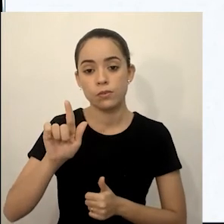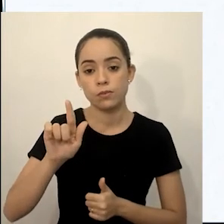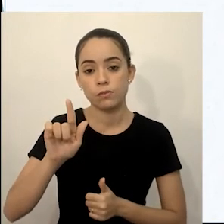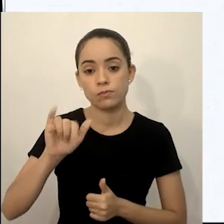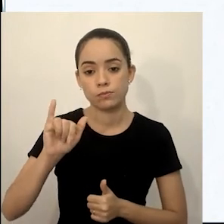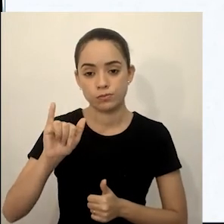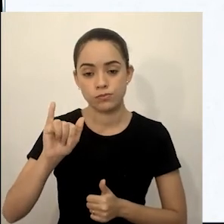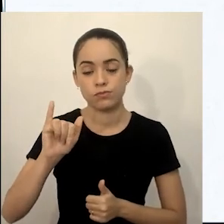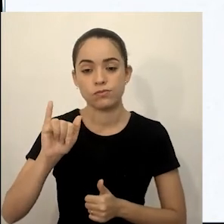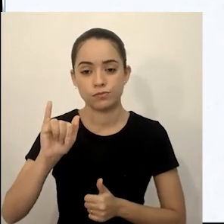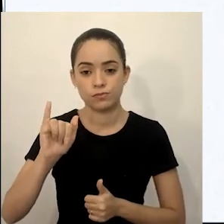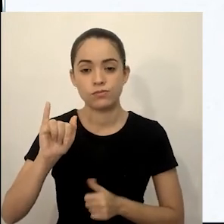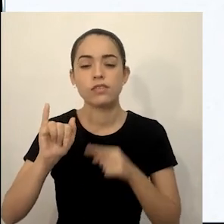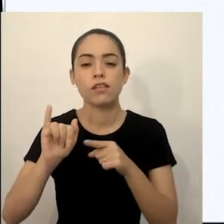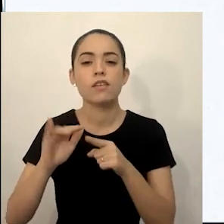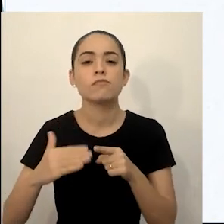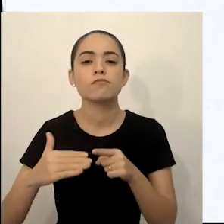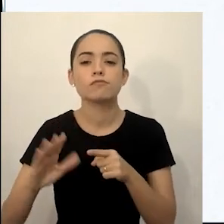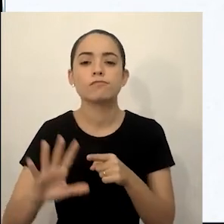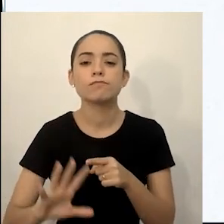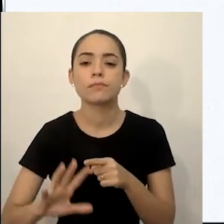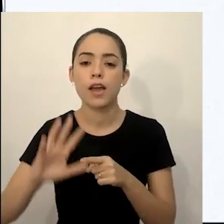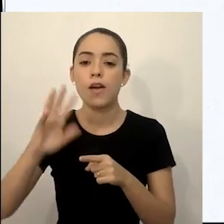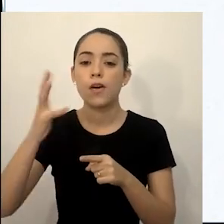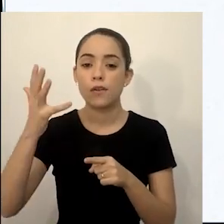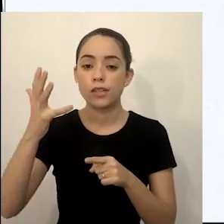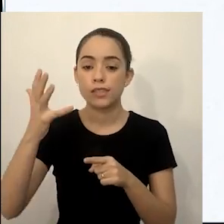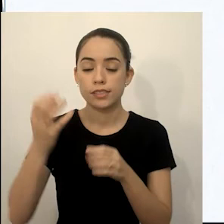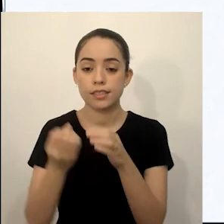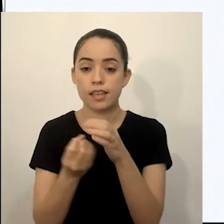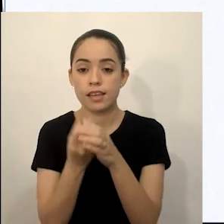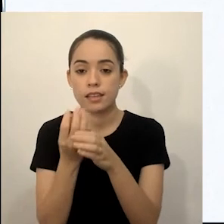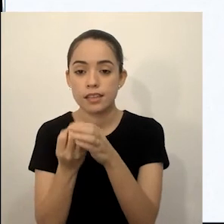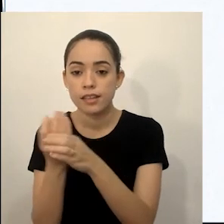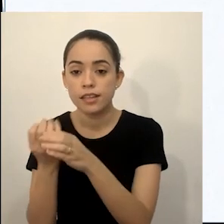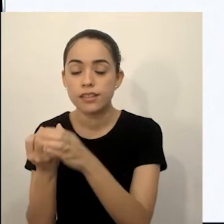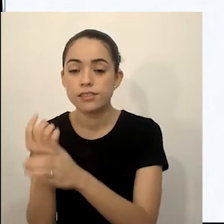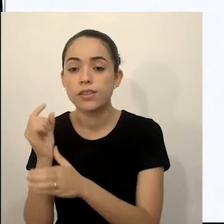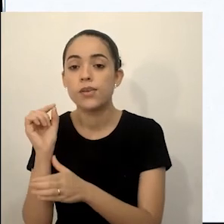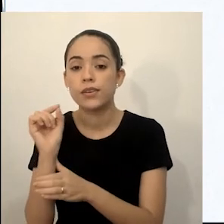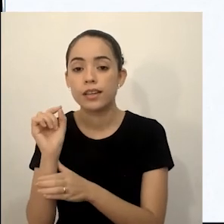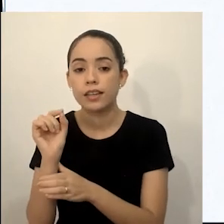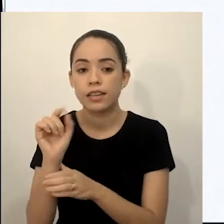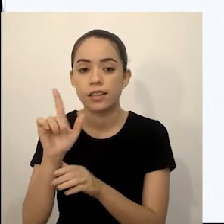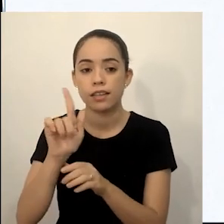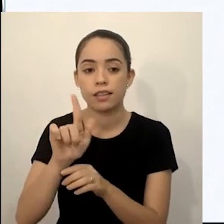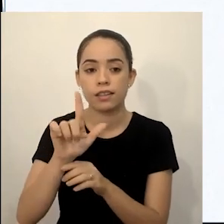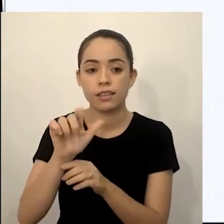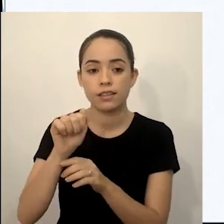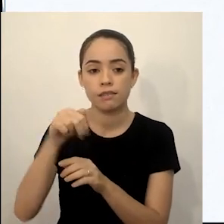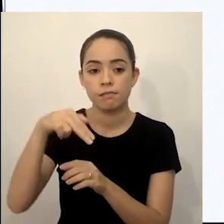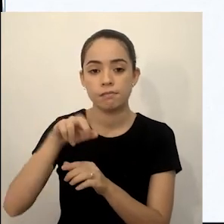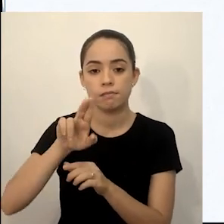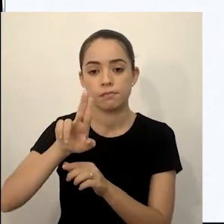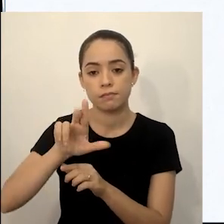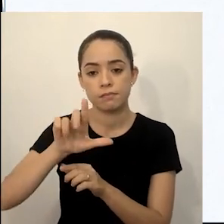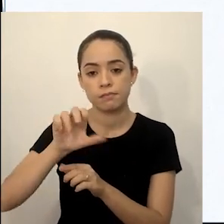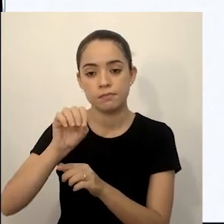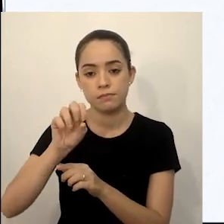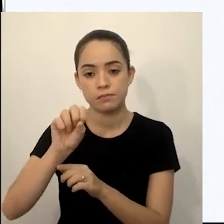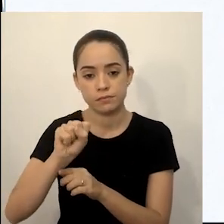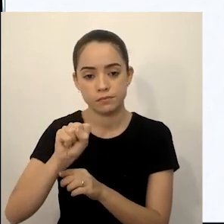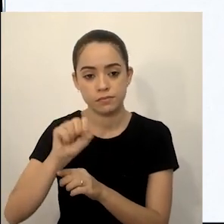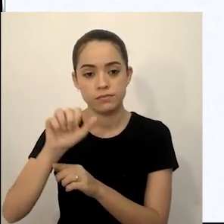Golgi, na qual ocorrerá a produção dos grânulos